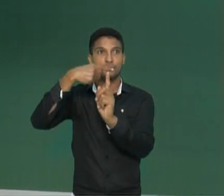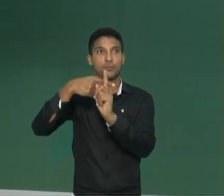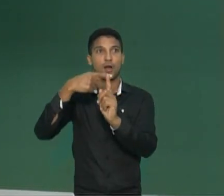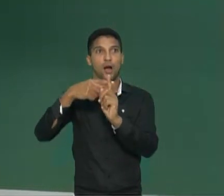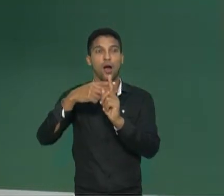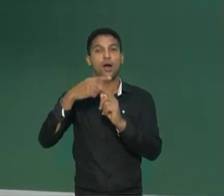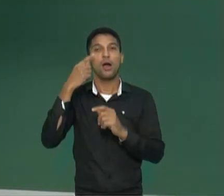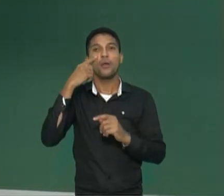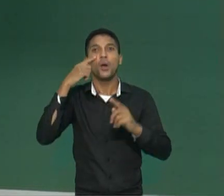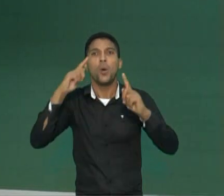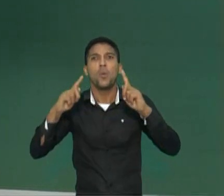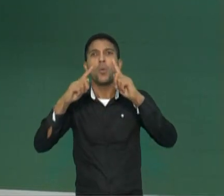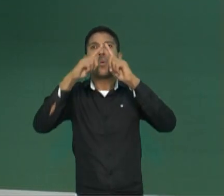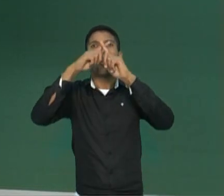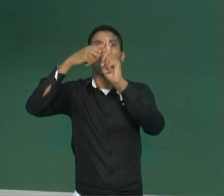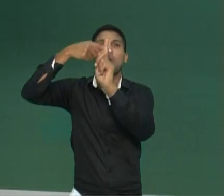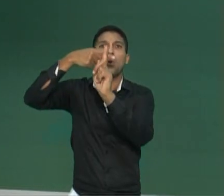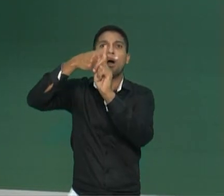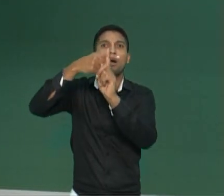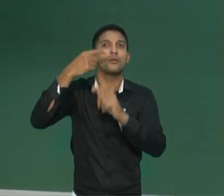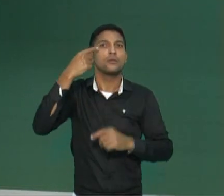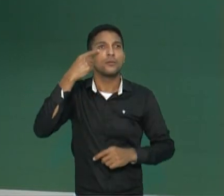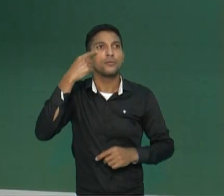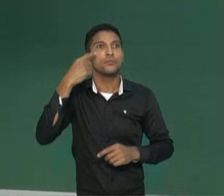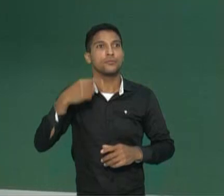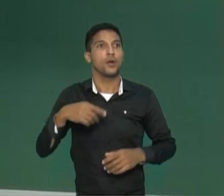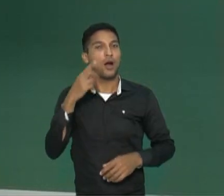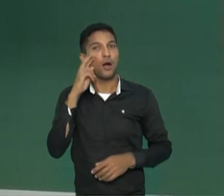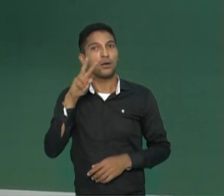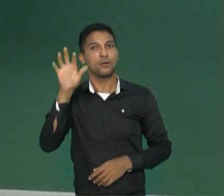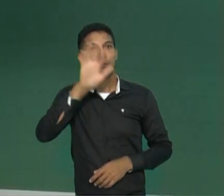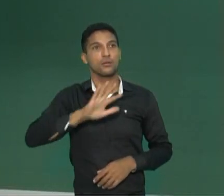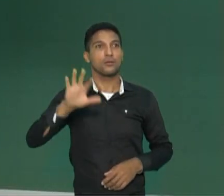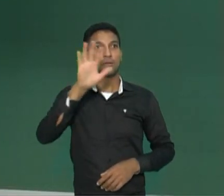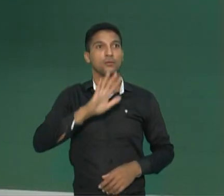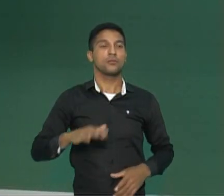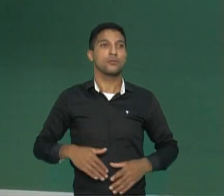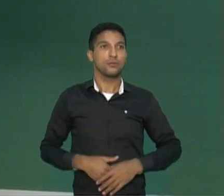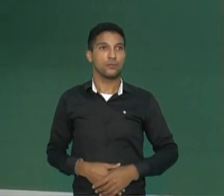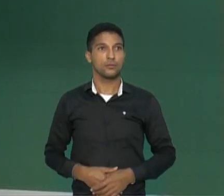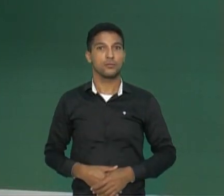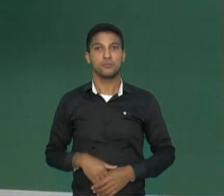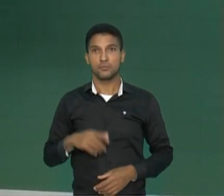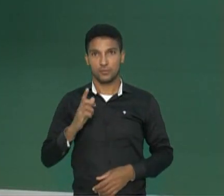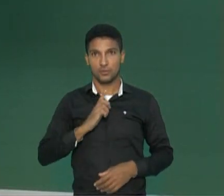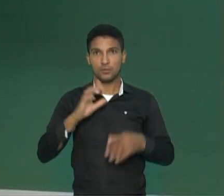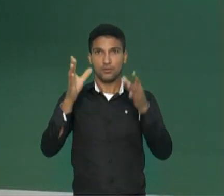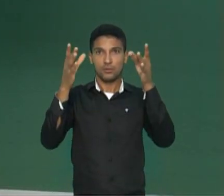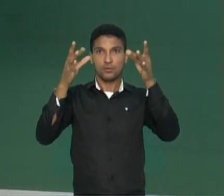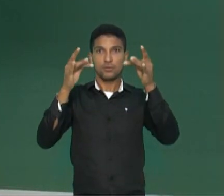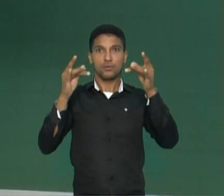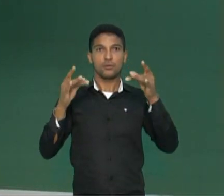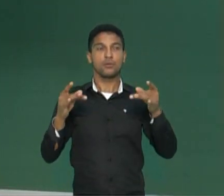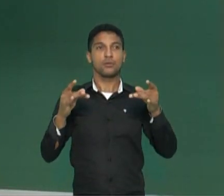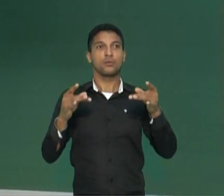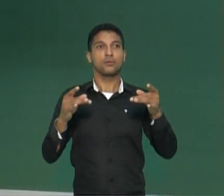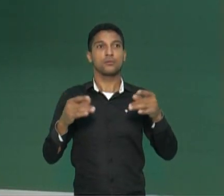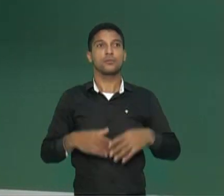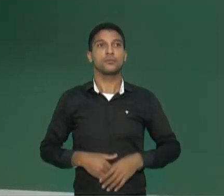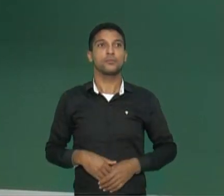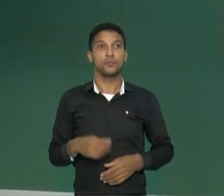cruz latina, né? Então você vê a concepção de Saint-Cerny. E detalhe, como a gente falou na época,